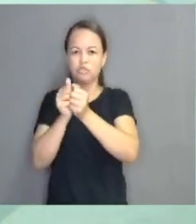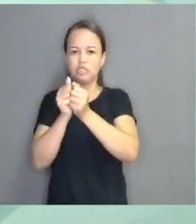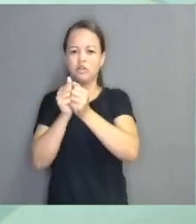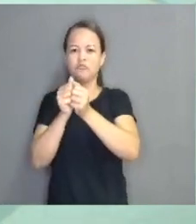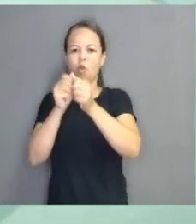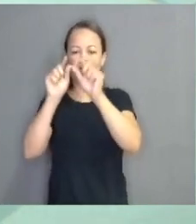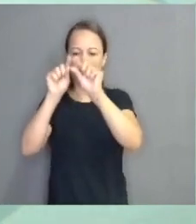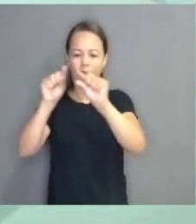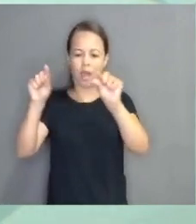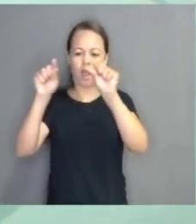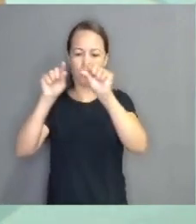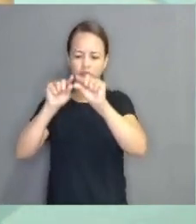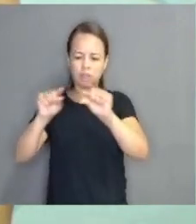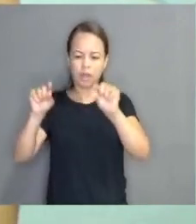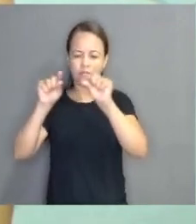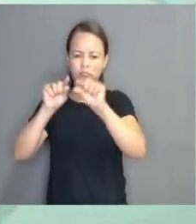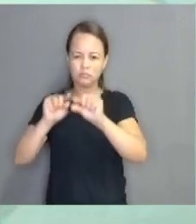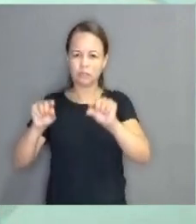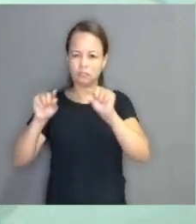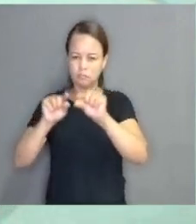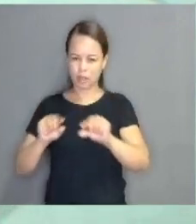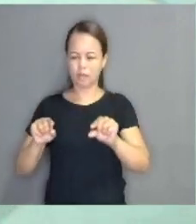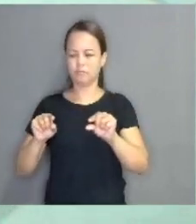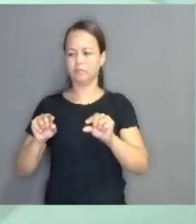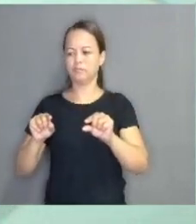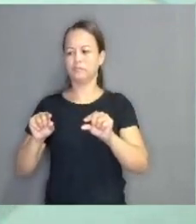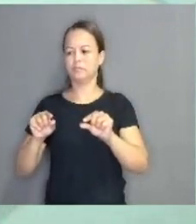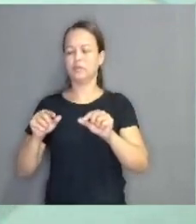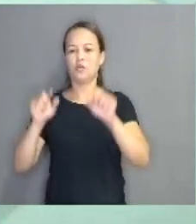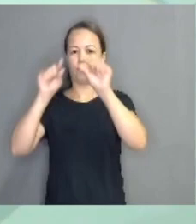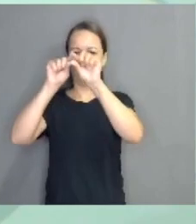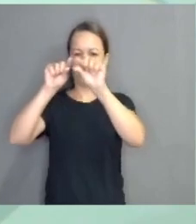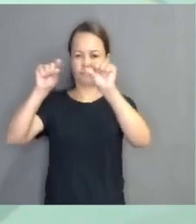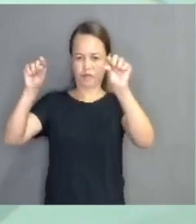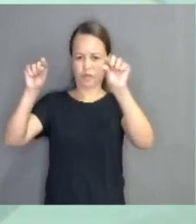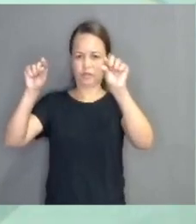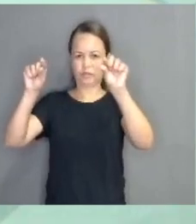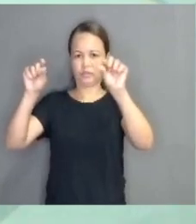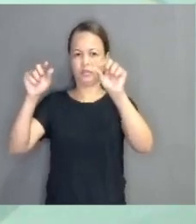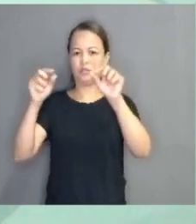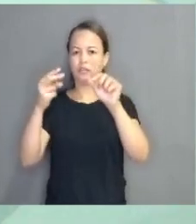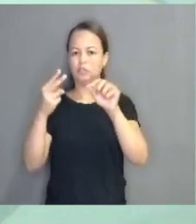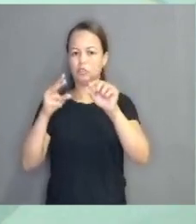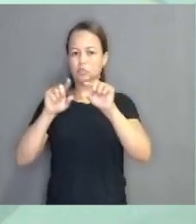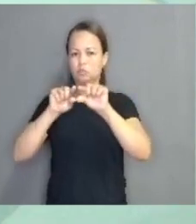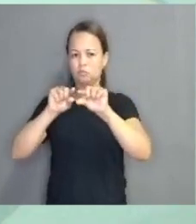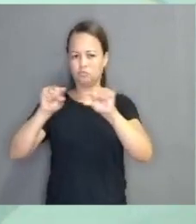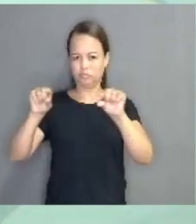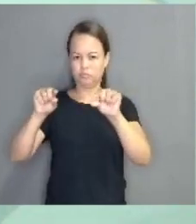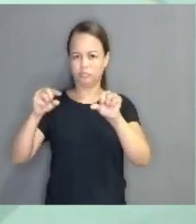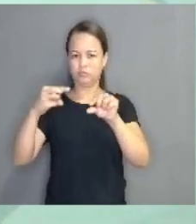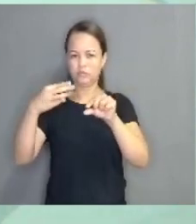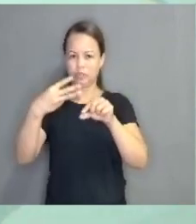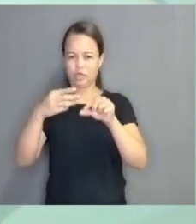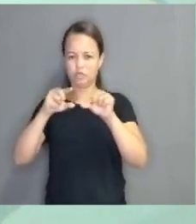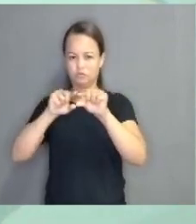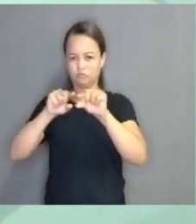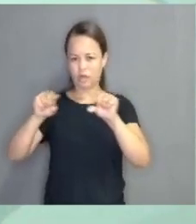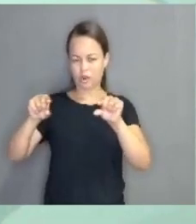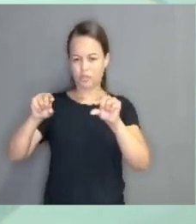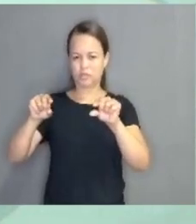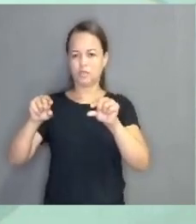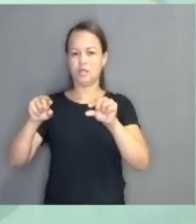Então, cada linha dessa é uma frase. Então, eu tenho aqui, ó, uma frase, 2 frases,